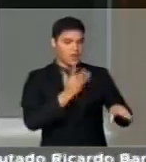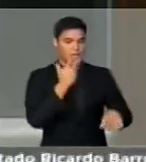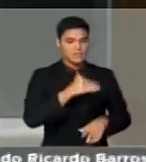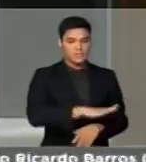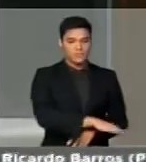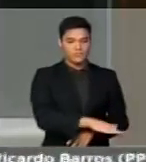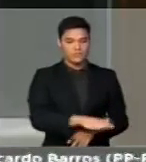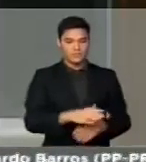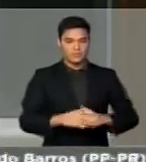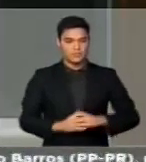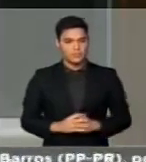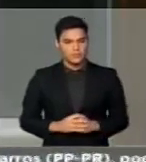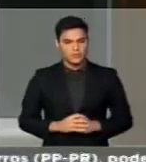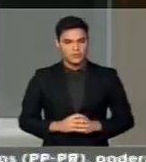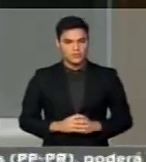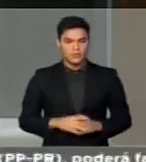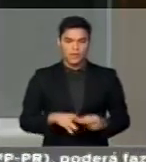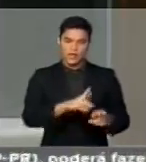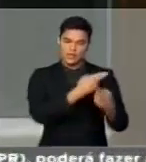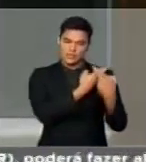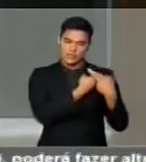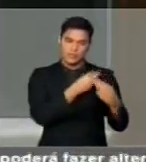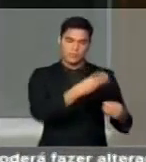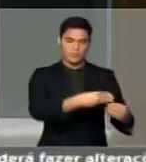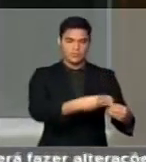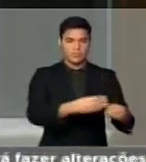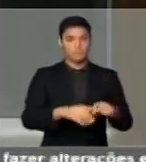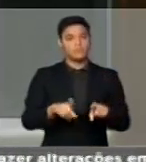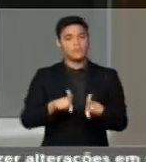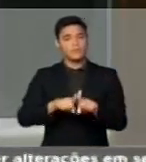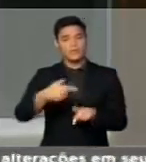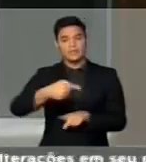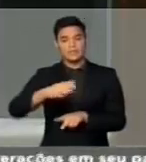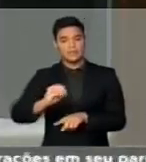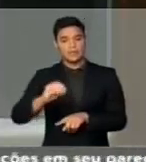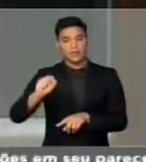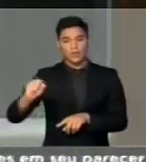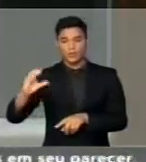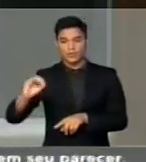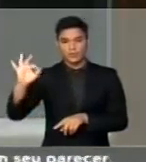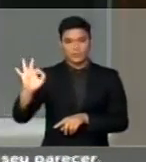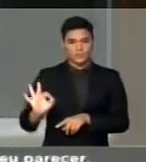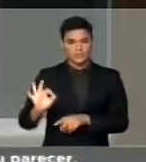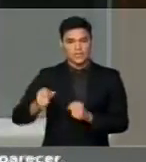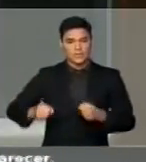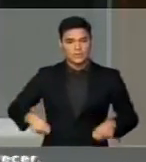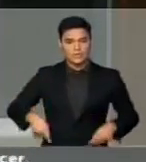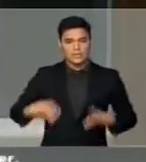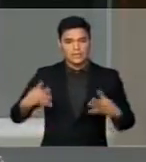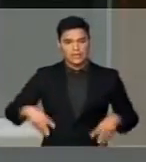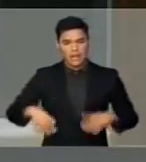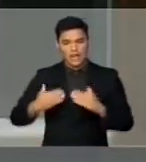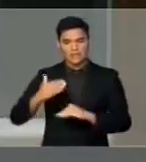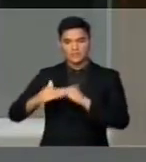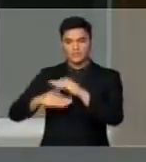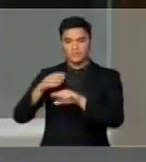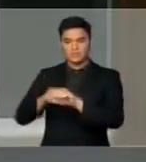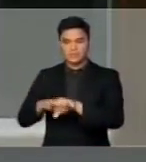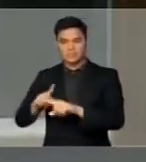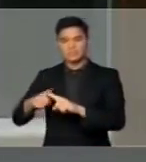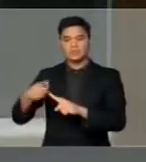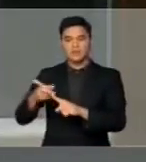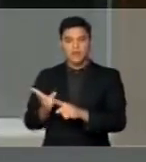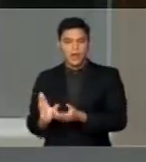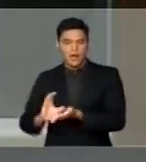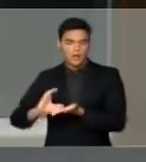municípios. E mais do que isso, 70% a 80% dos gastos com manutenção e desenvolvimento de ensino são destinados